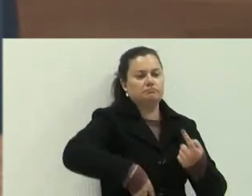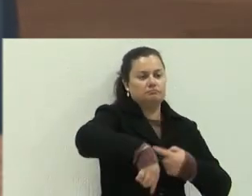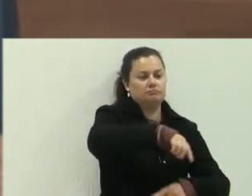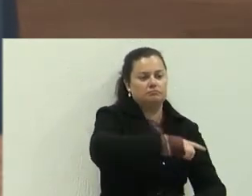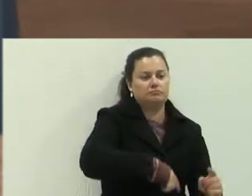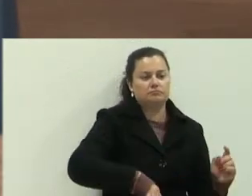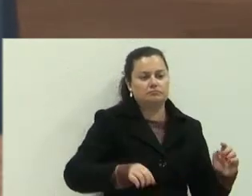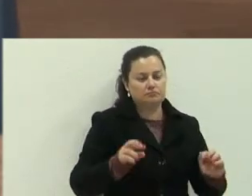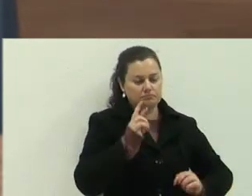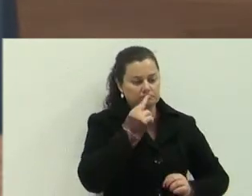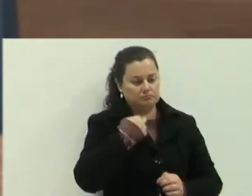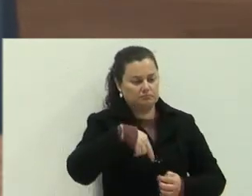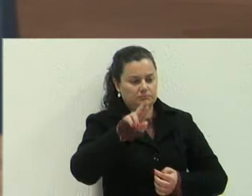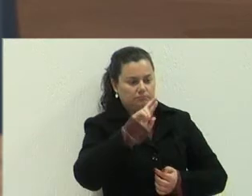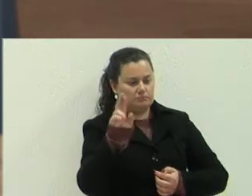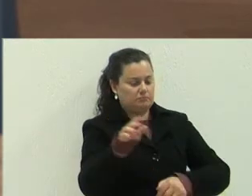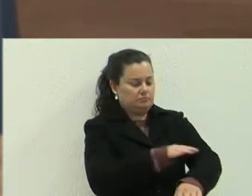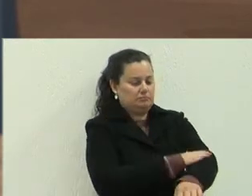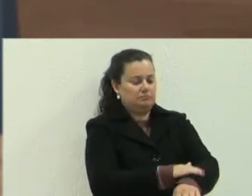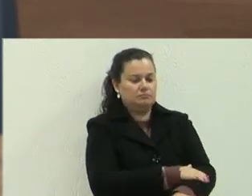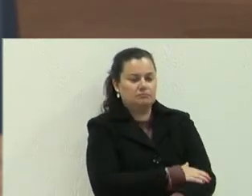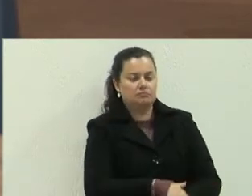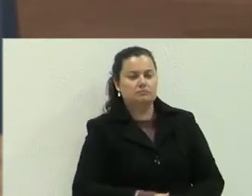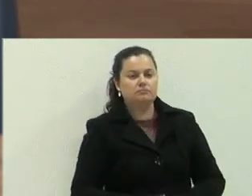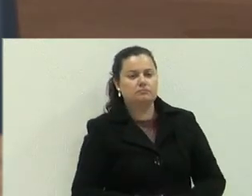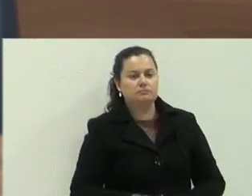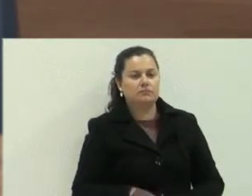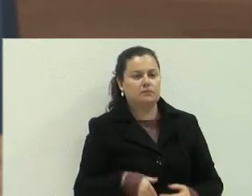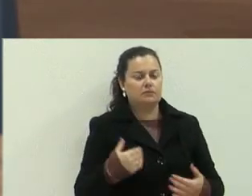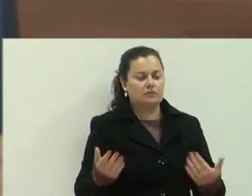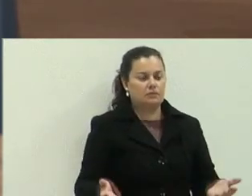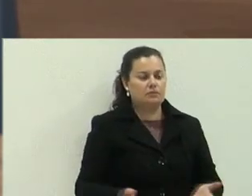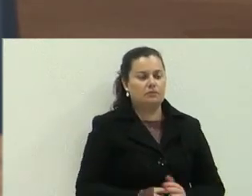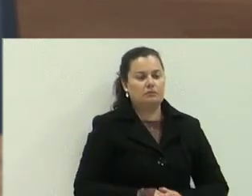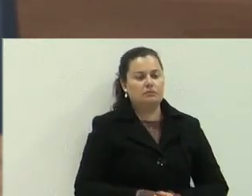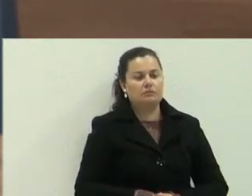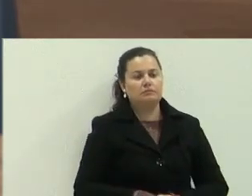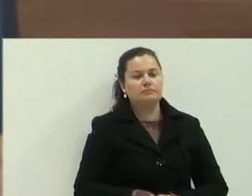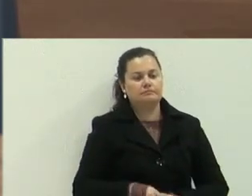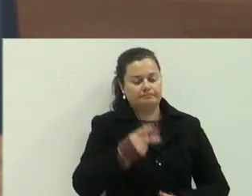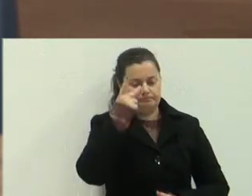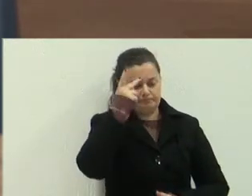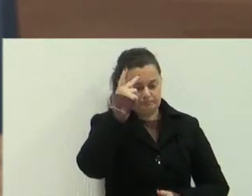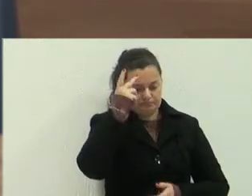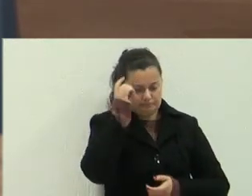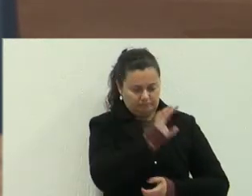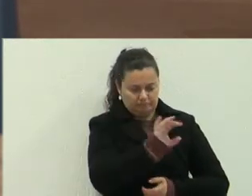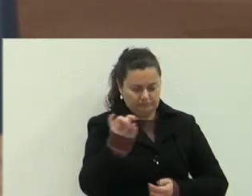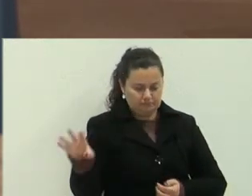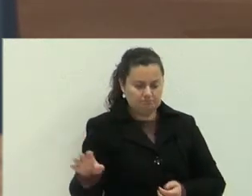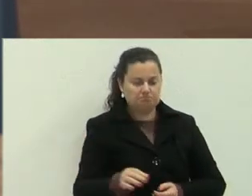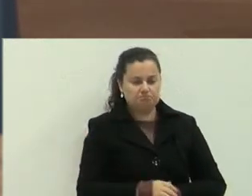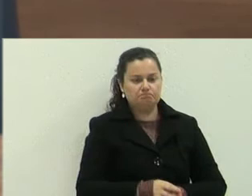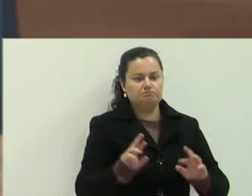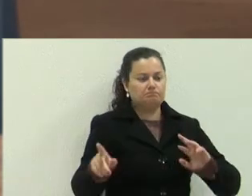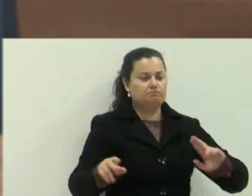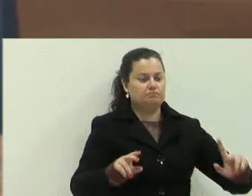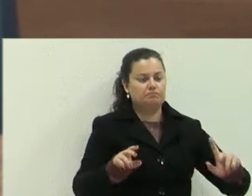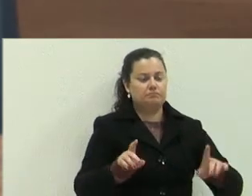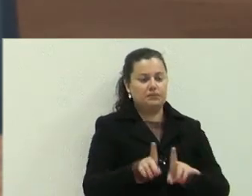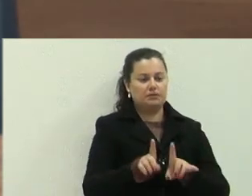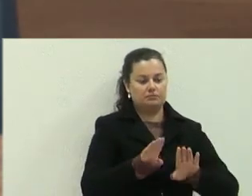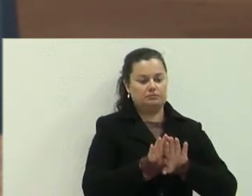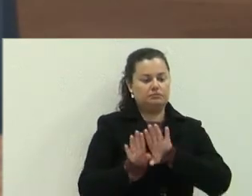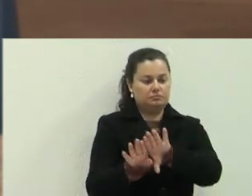independente da sua religião, da sua cor, da sua orientação sexual. Então eu fiquei muito feliz por todo o resultado ontem e tive essa alegria de